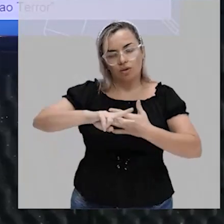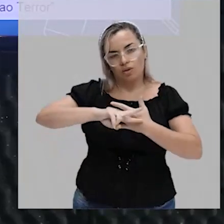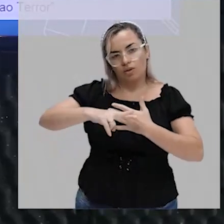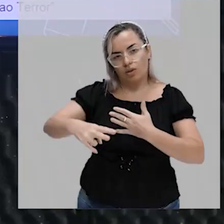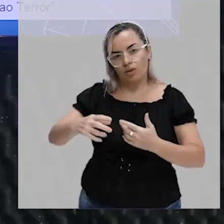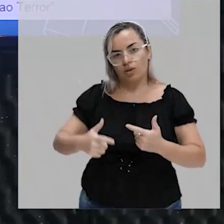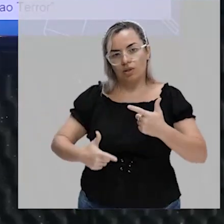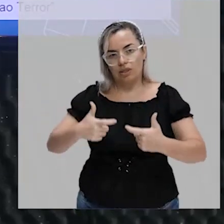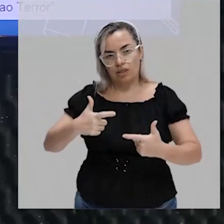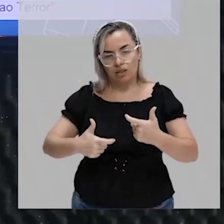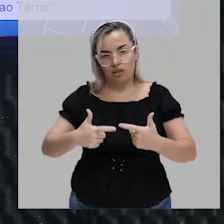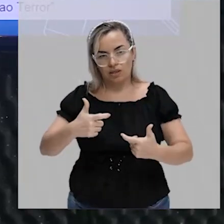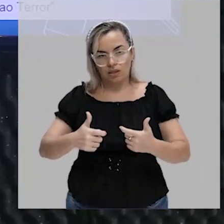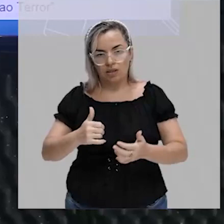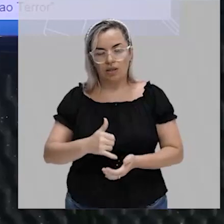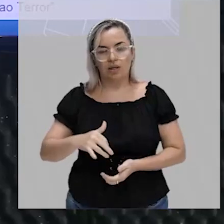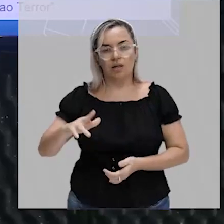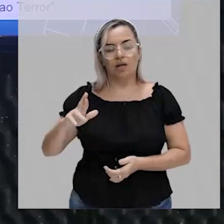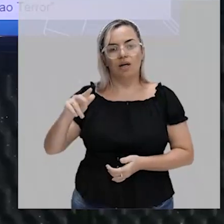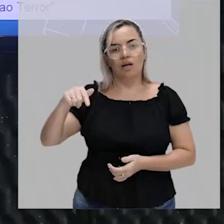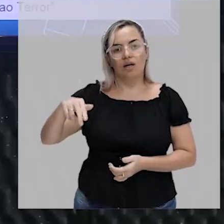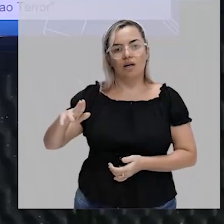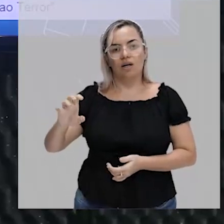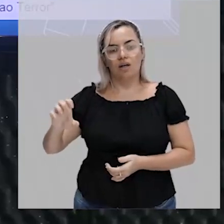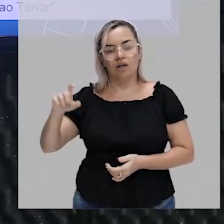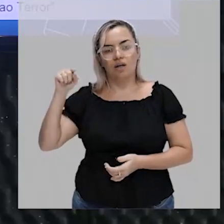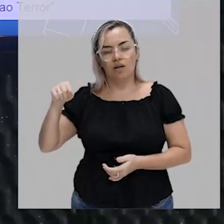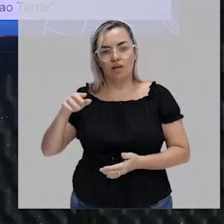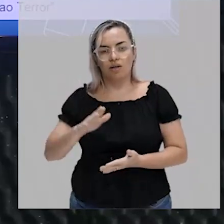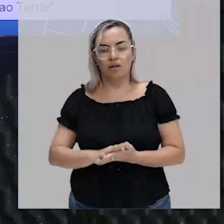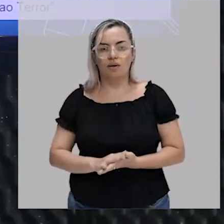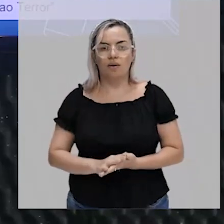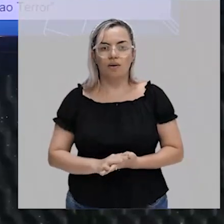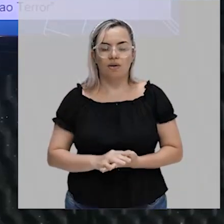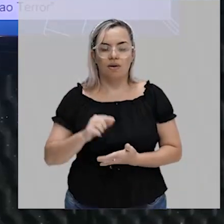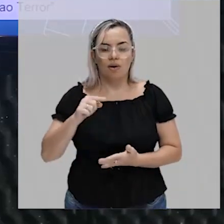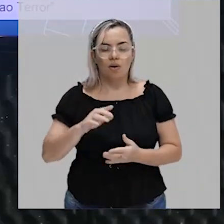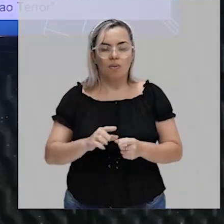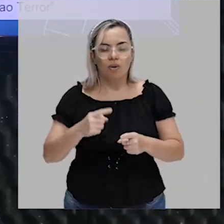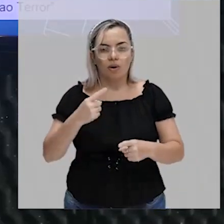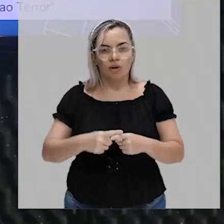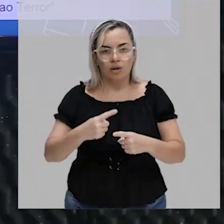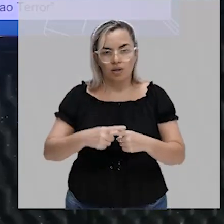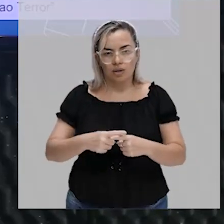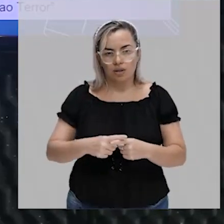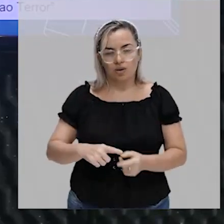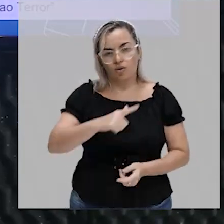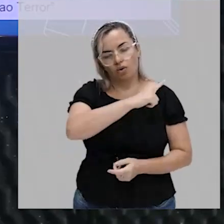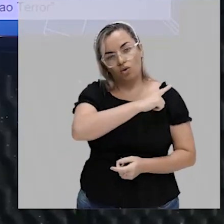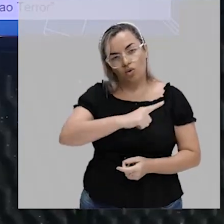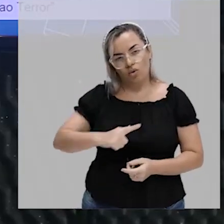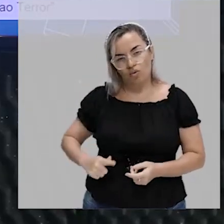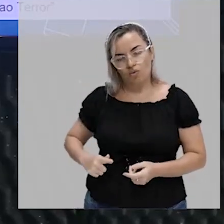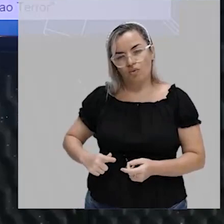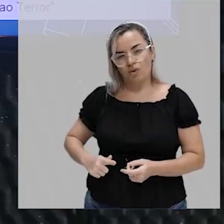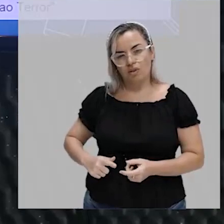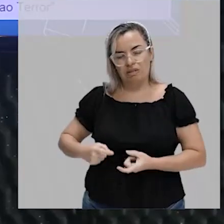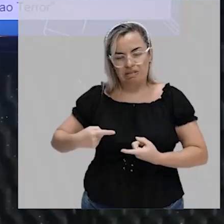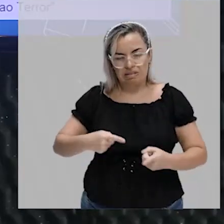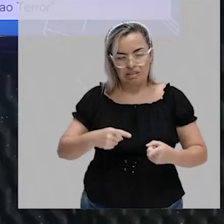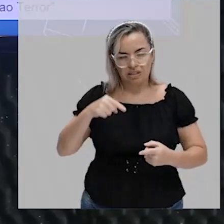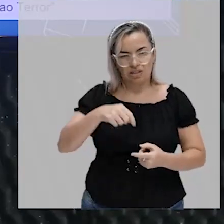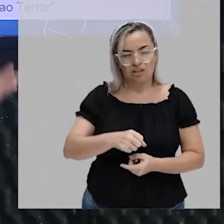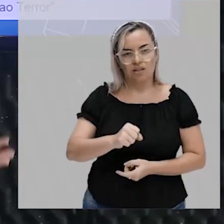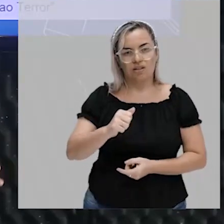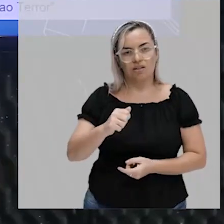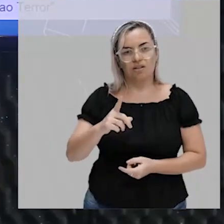guerra do Iraque, né? Os Estados Unidos vão intervir ali militarmente no Iraque, derrubar o regime de Saddam Hussein, que era um dos grandes rivais da região, tá certo? E para a